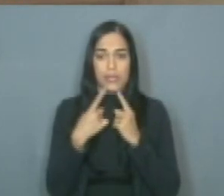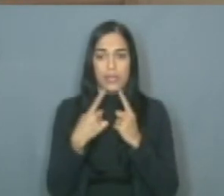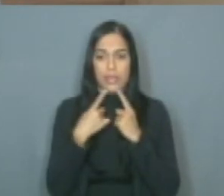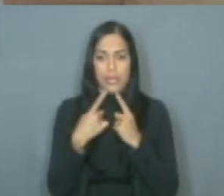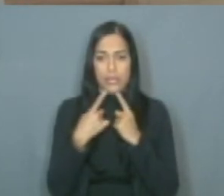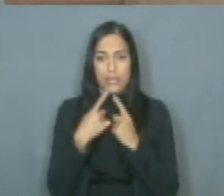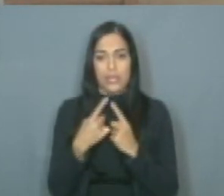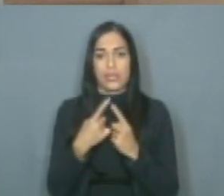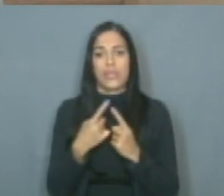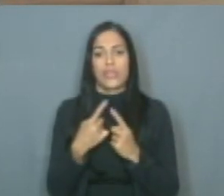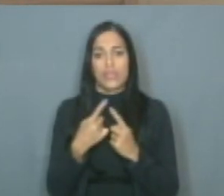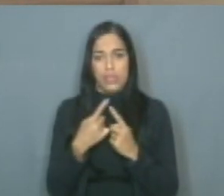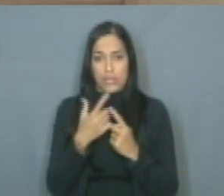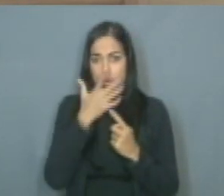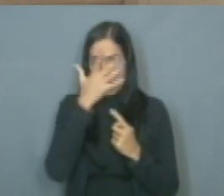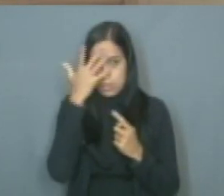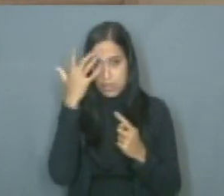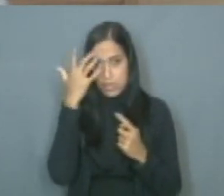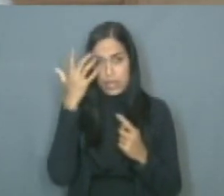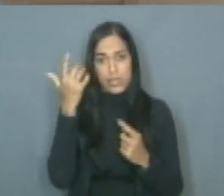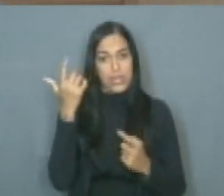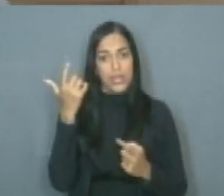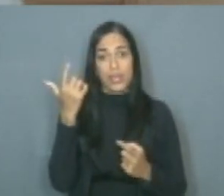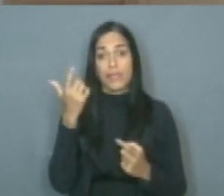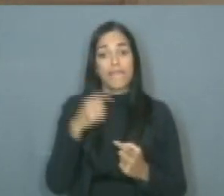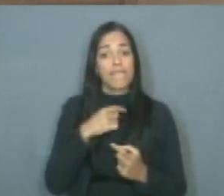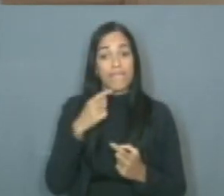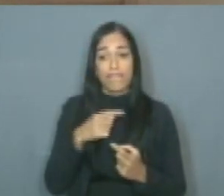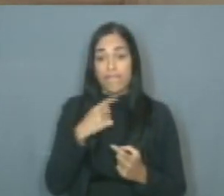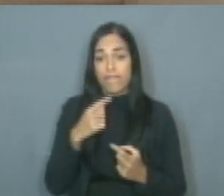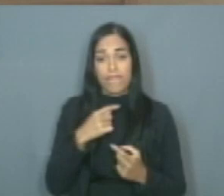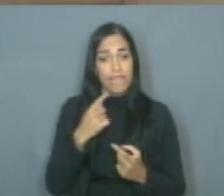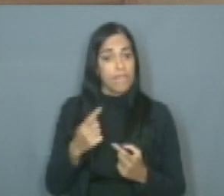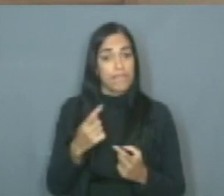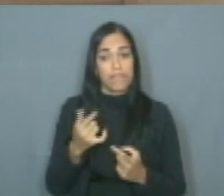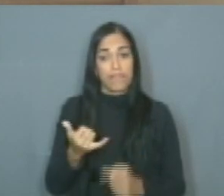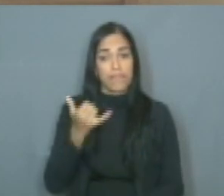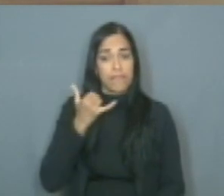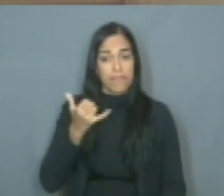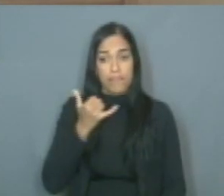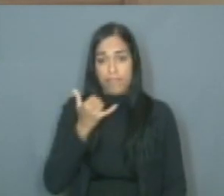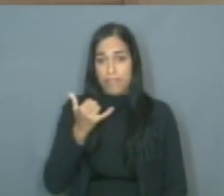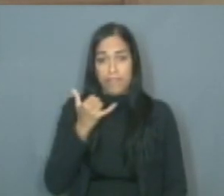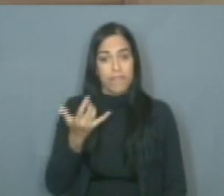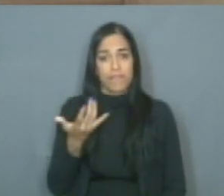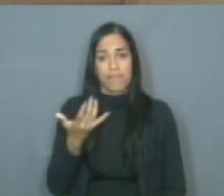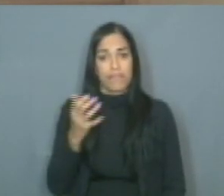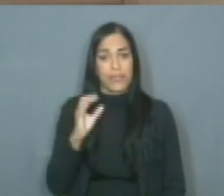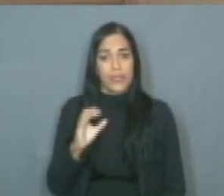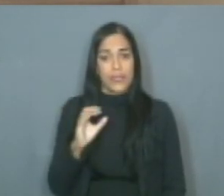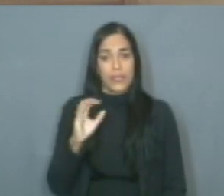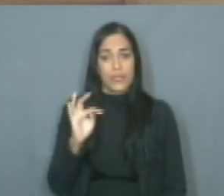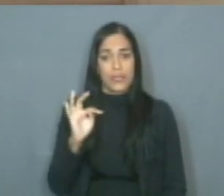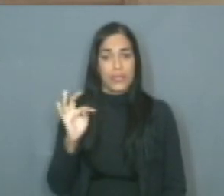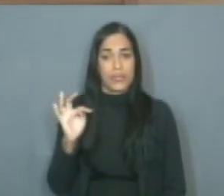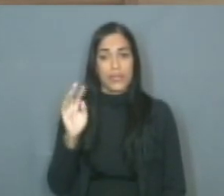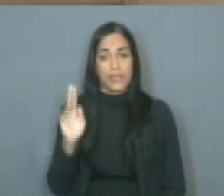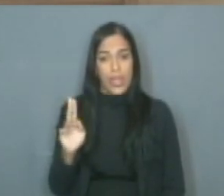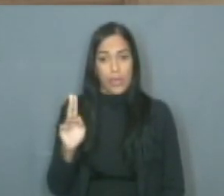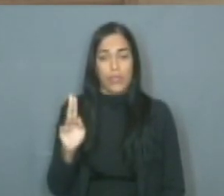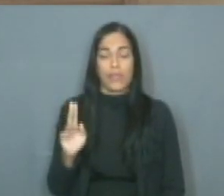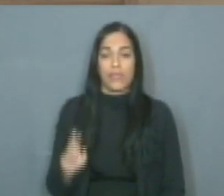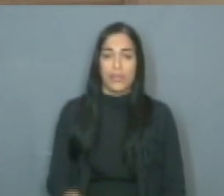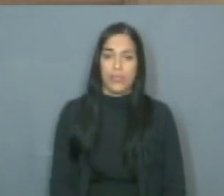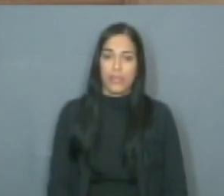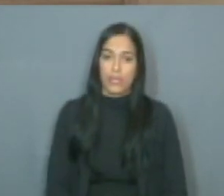que chegam dos usuários é que não se consegue manter contato com os canais de comunicação da CTTU. Esse é o primeiro